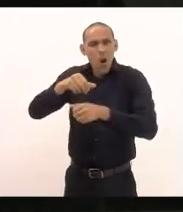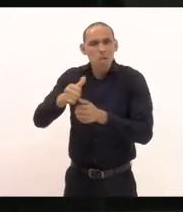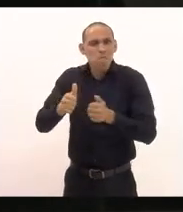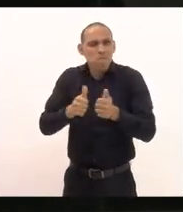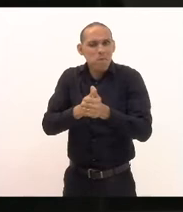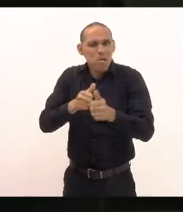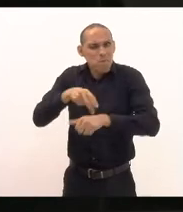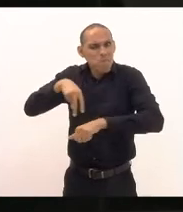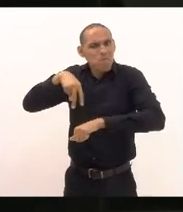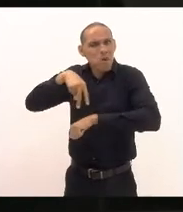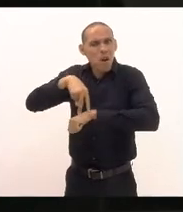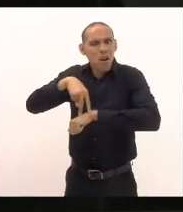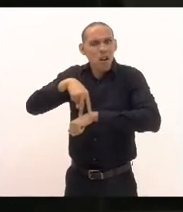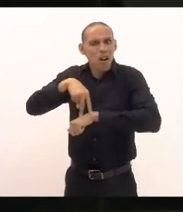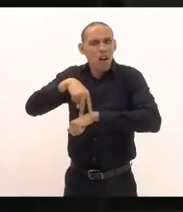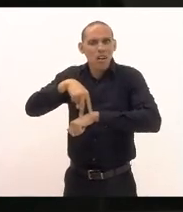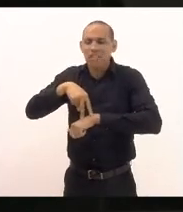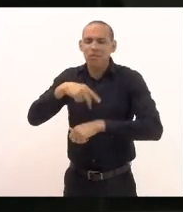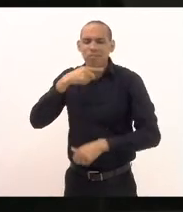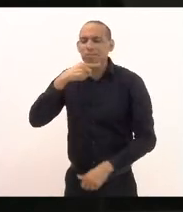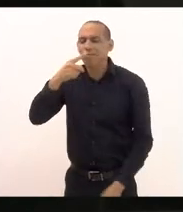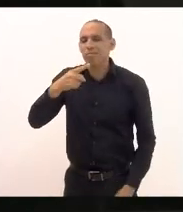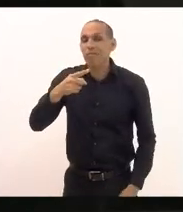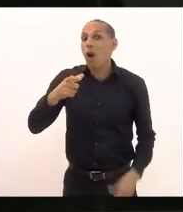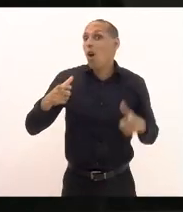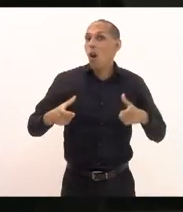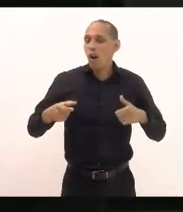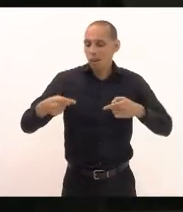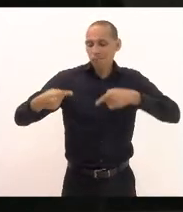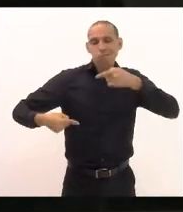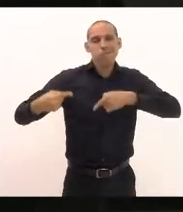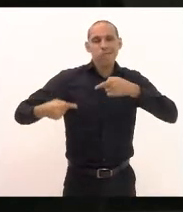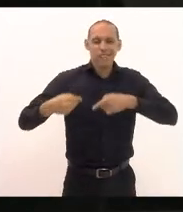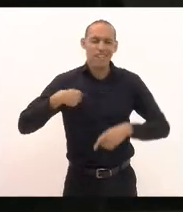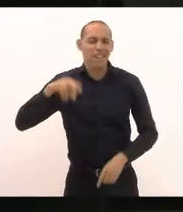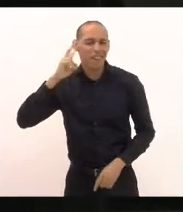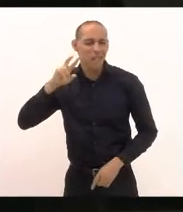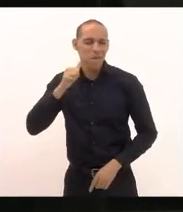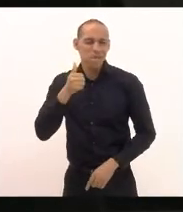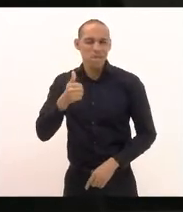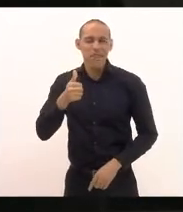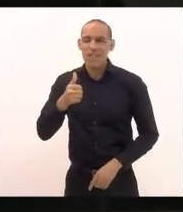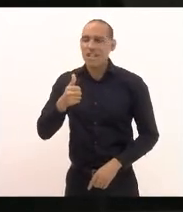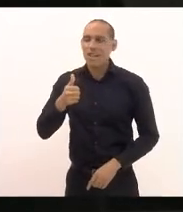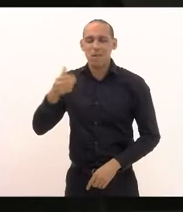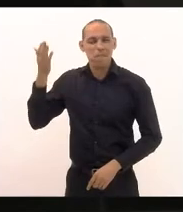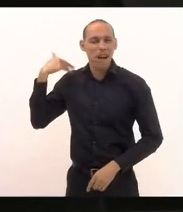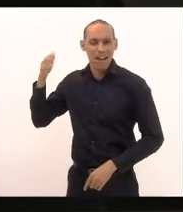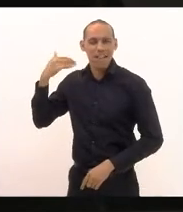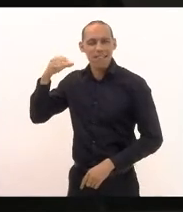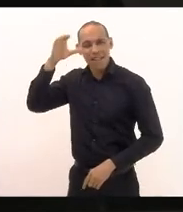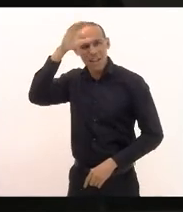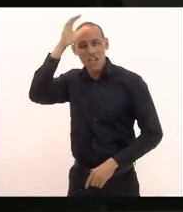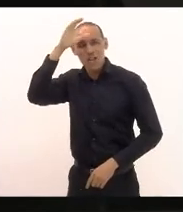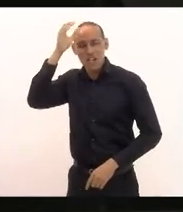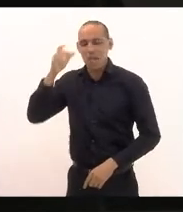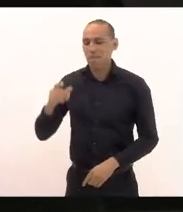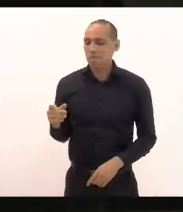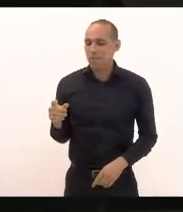política. Lembro bem, tia Ju, que no nosso primeiro mandato, nós que estamos no nosso segundo